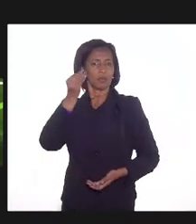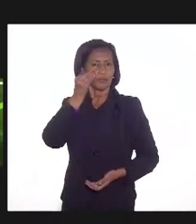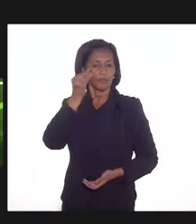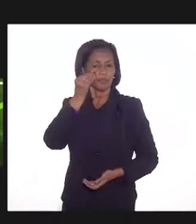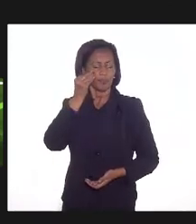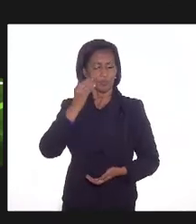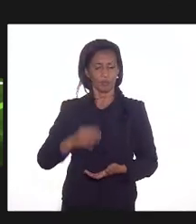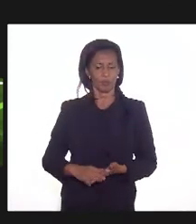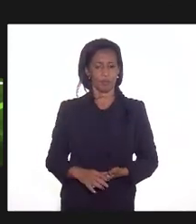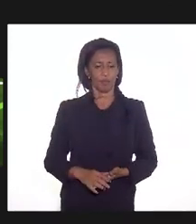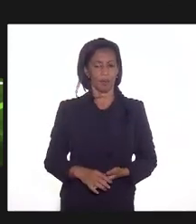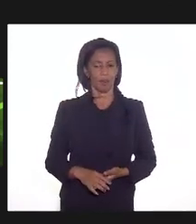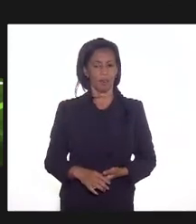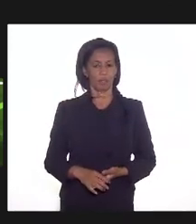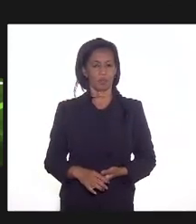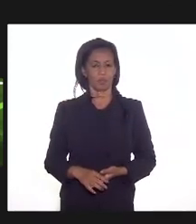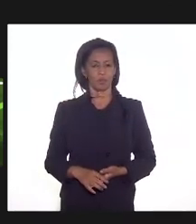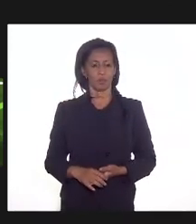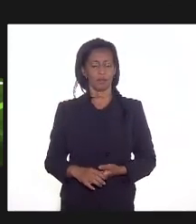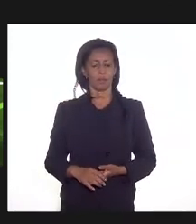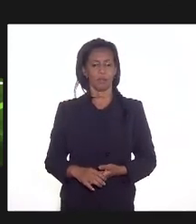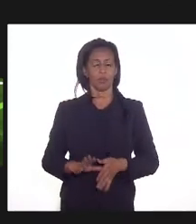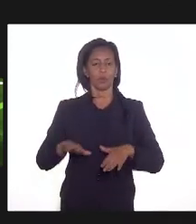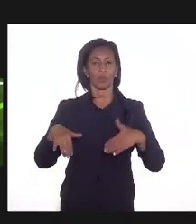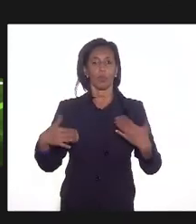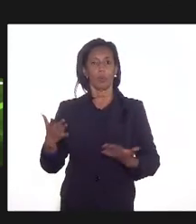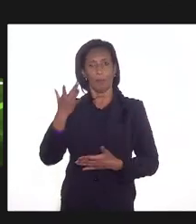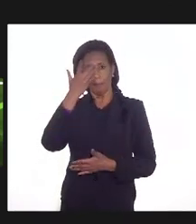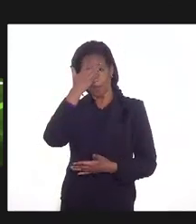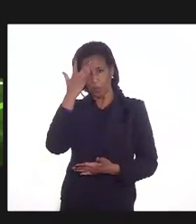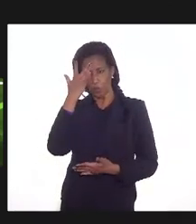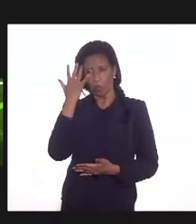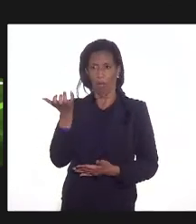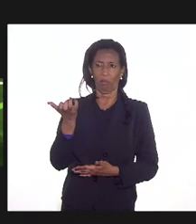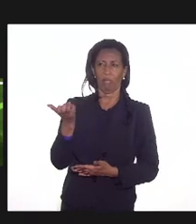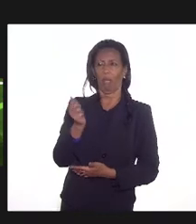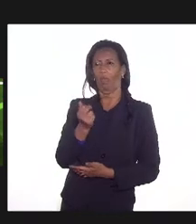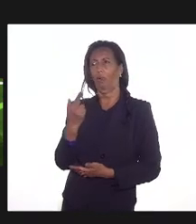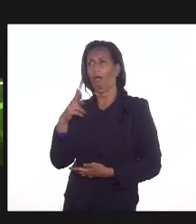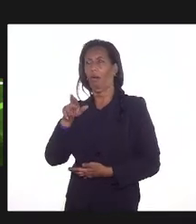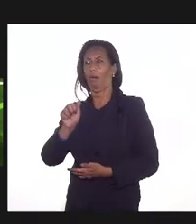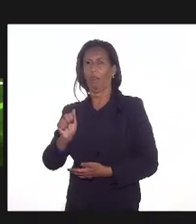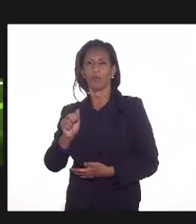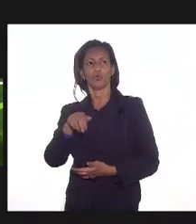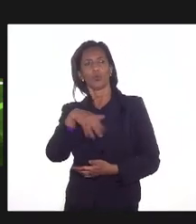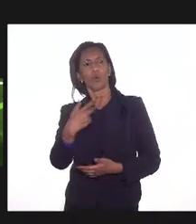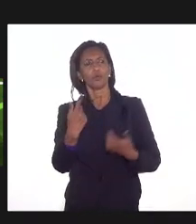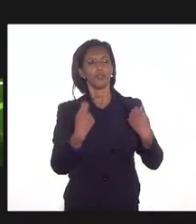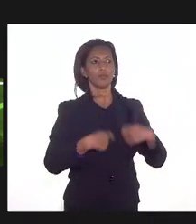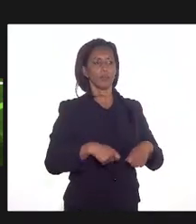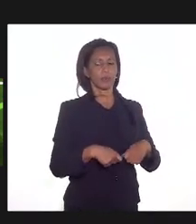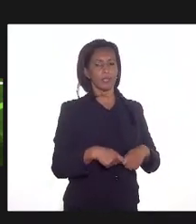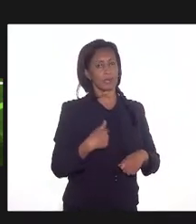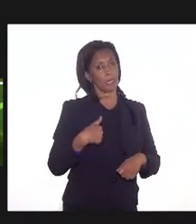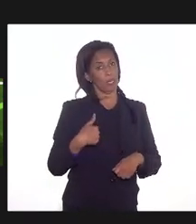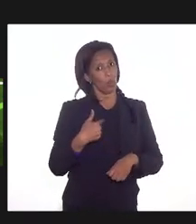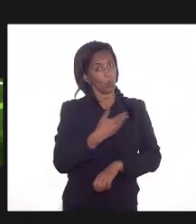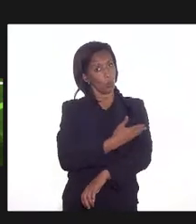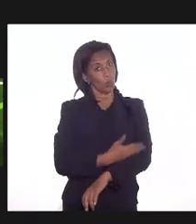experiência. O quanto as pessoas querem arte, o quanto as pessoas precisam, né? Eu costumo dizer que a gente